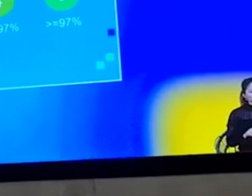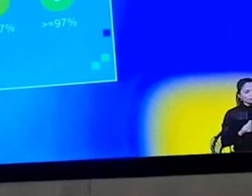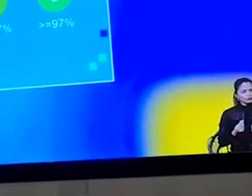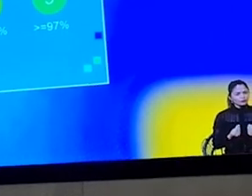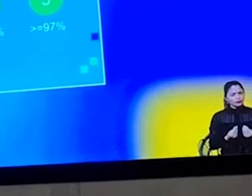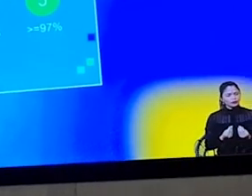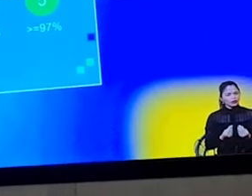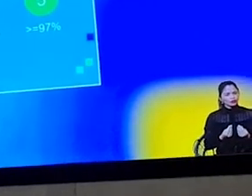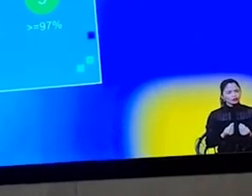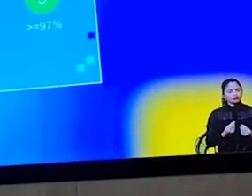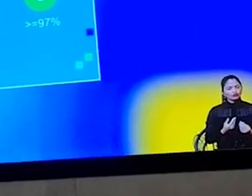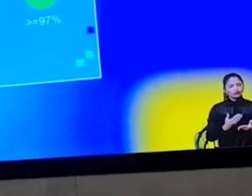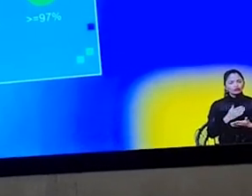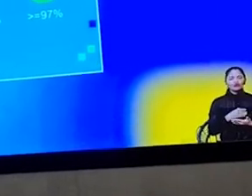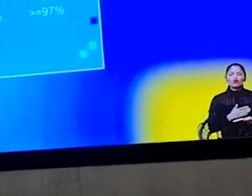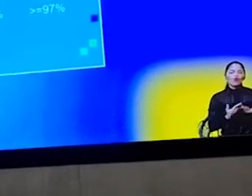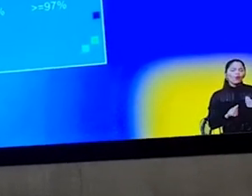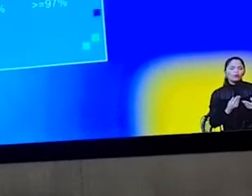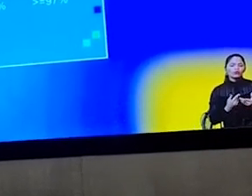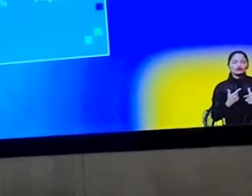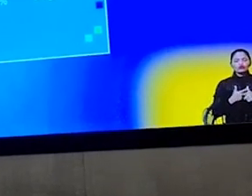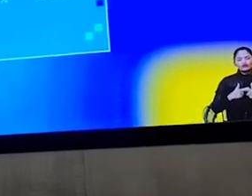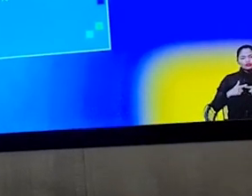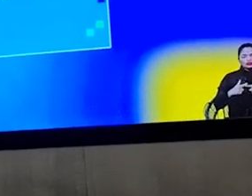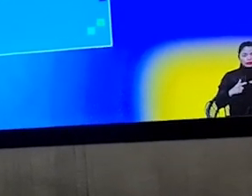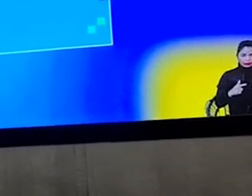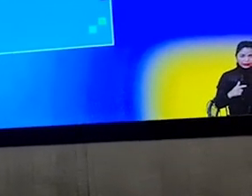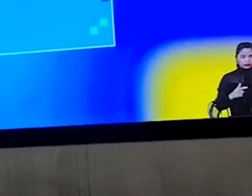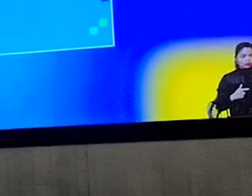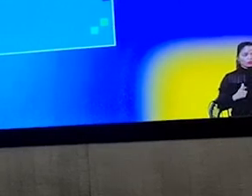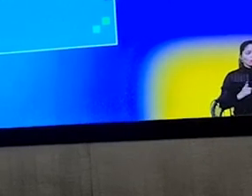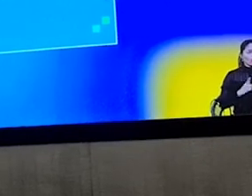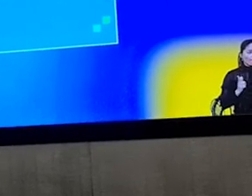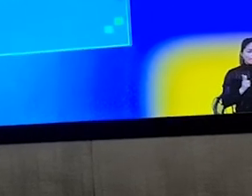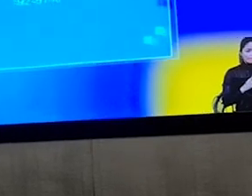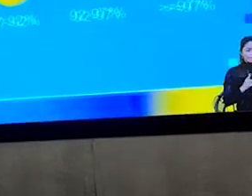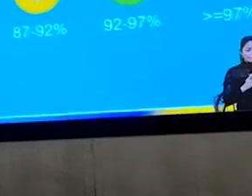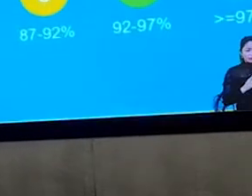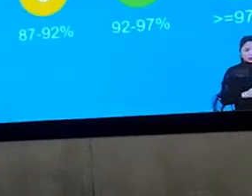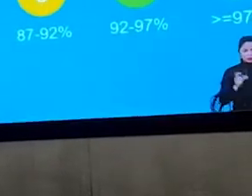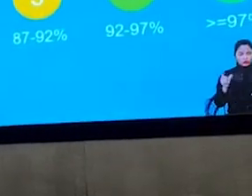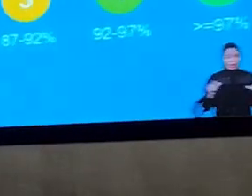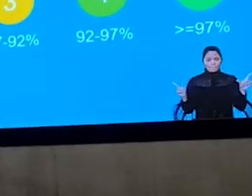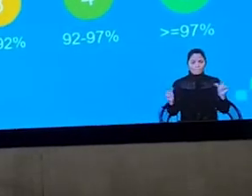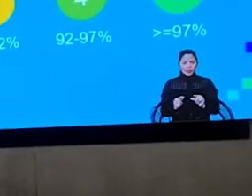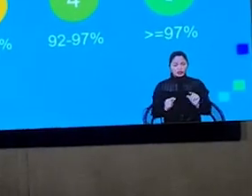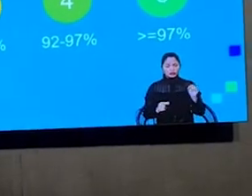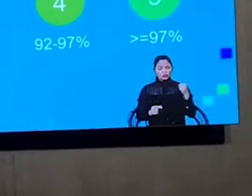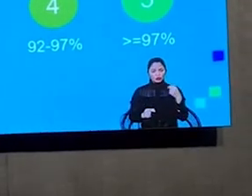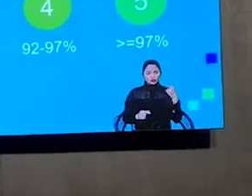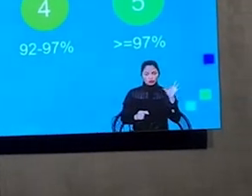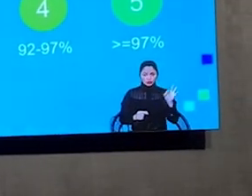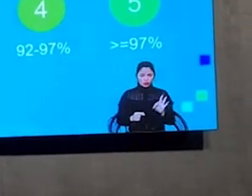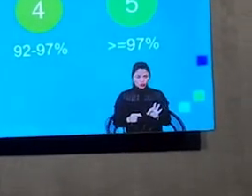a régua, né, de coparticipação? A gente dividiu em 5 níveis. Primeiro nível são sellers que têm menos de